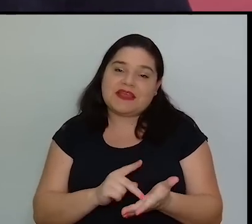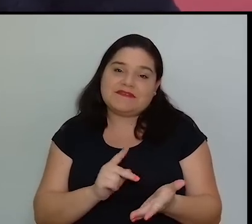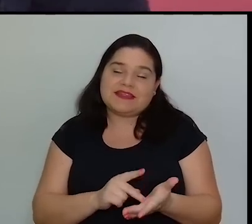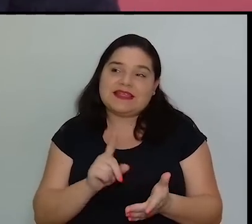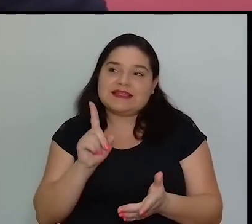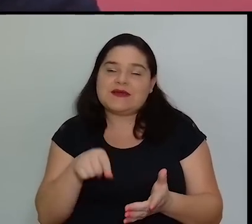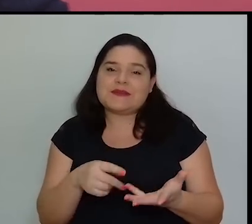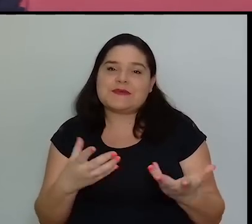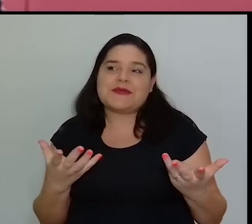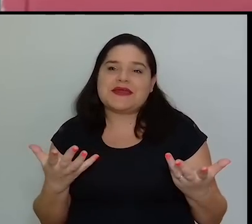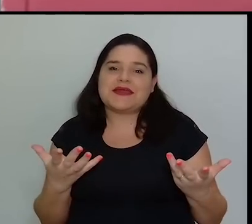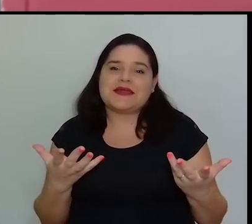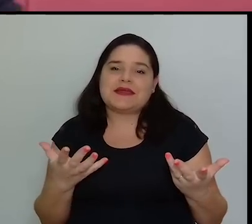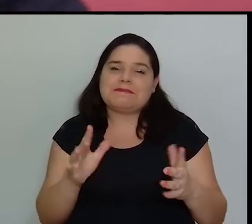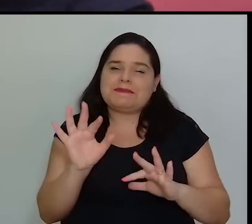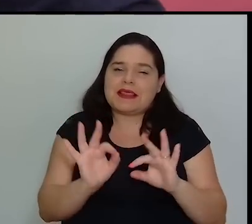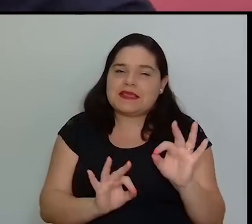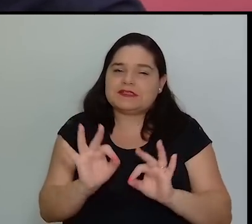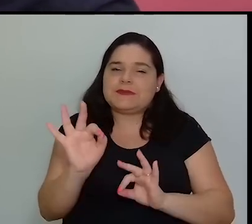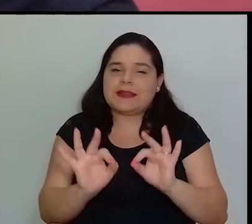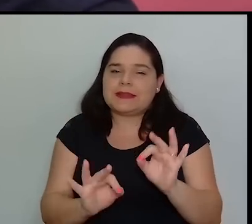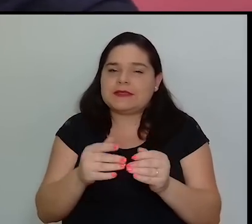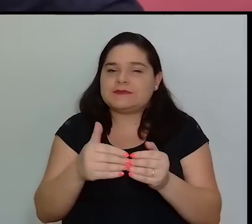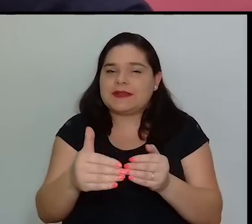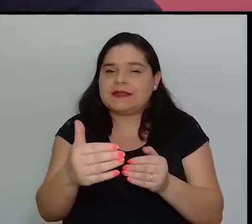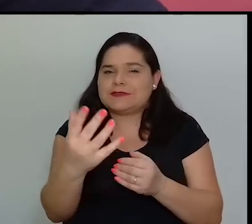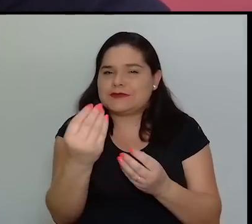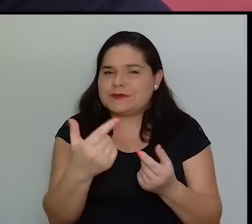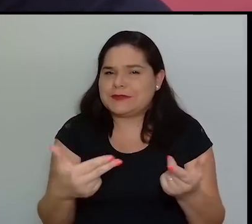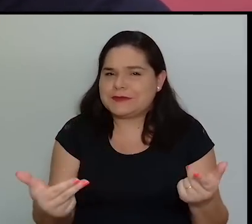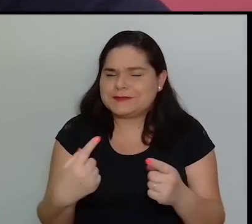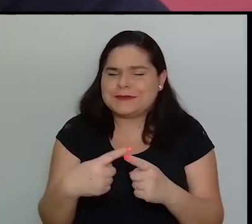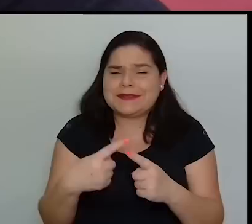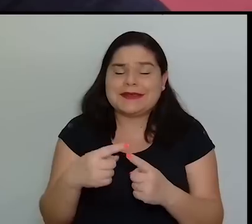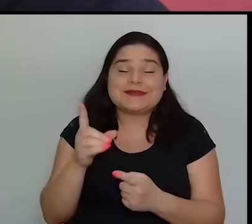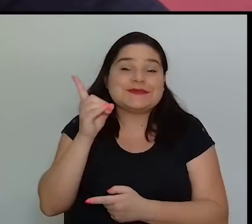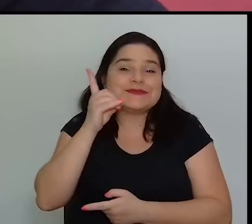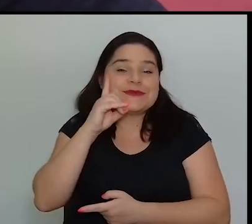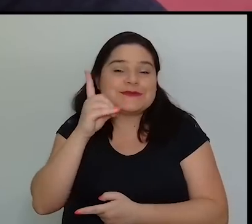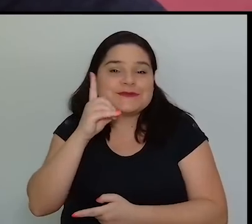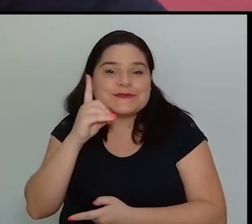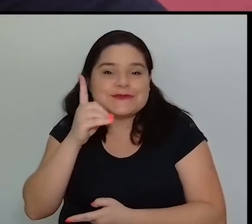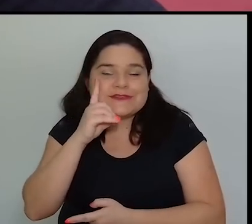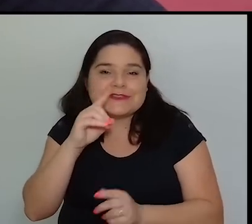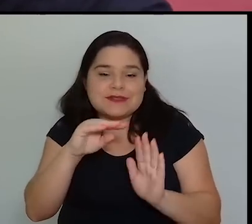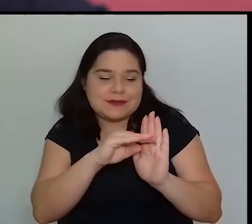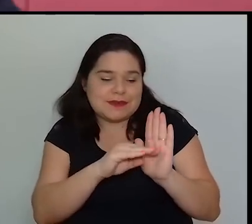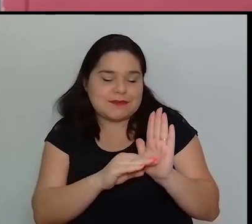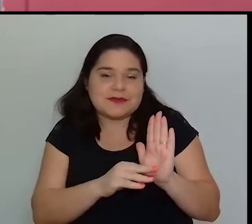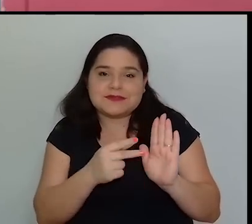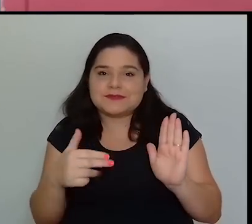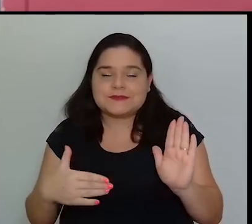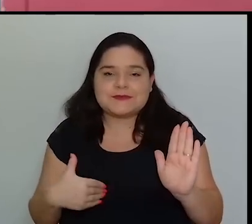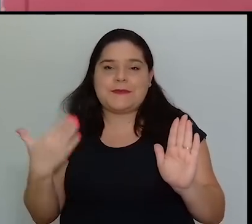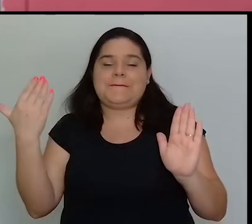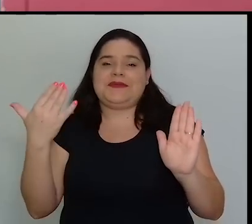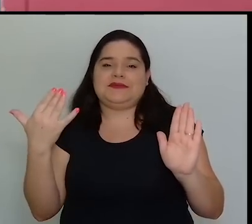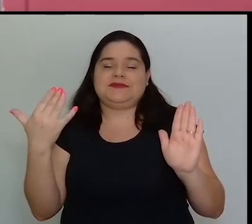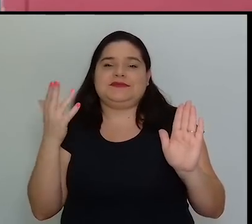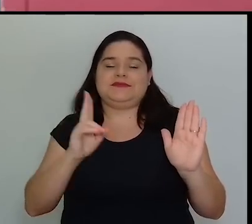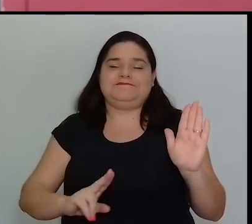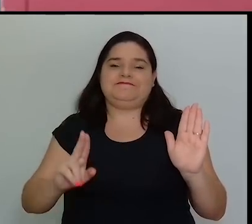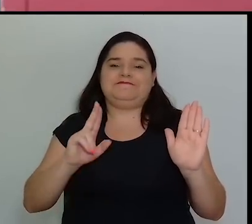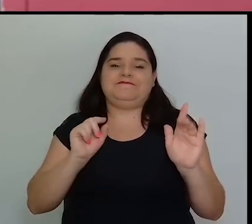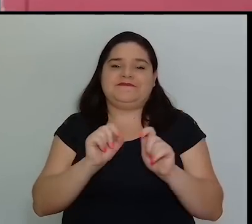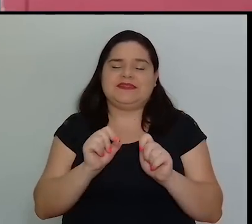muito de ficar planejando muita coisa porque todos os dias existe uma agenda que eu não esperava e que acaba me consumindo então